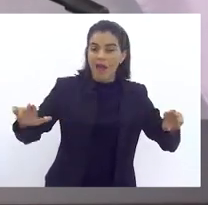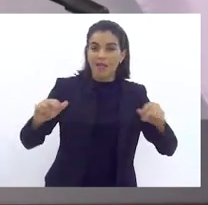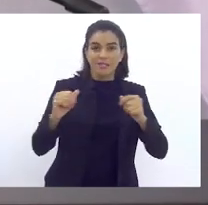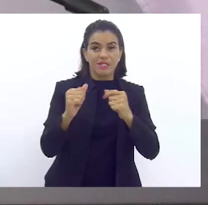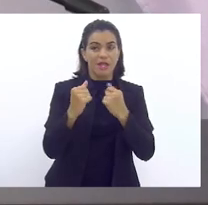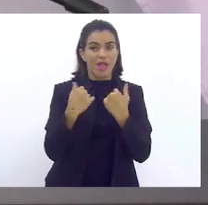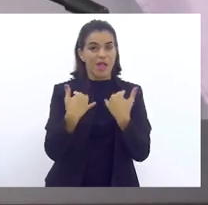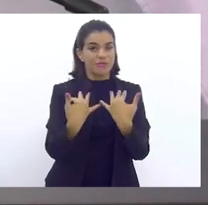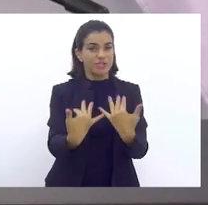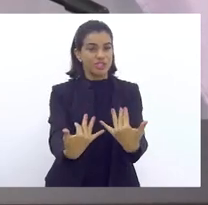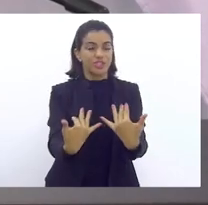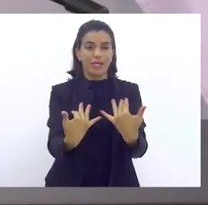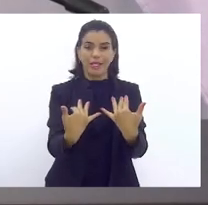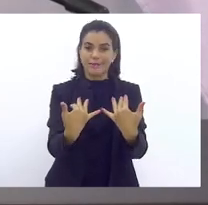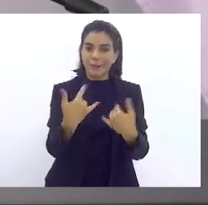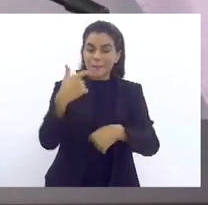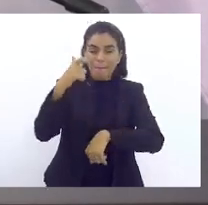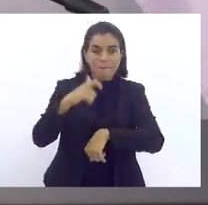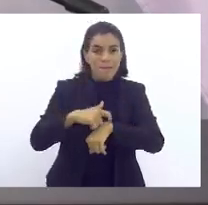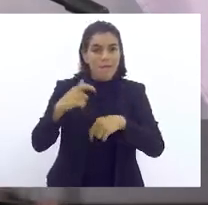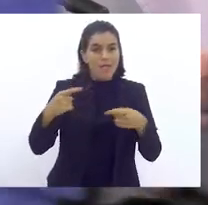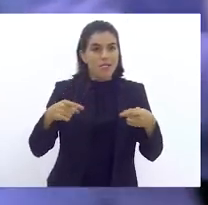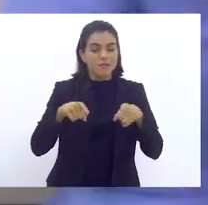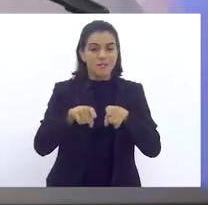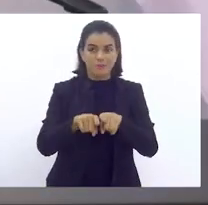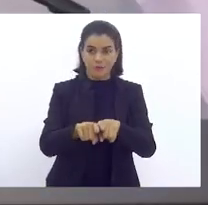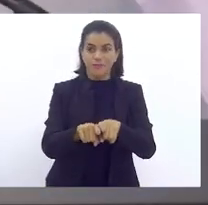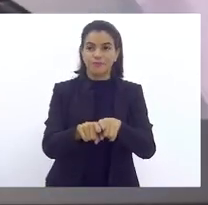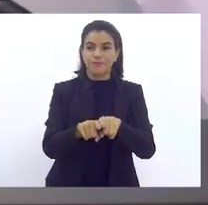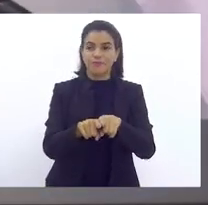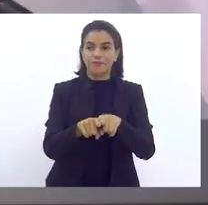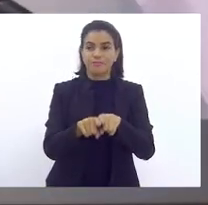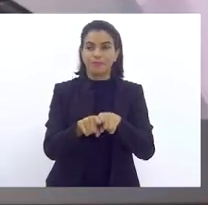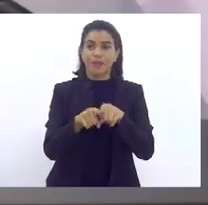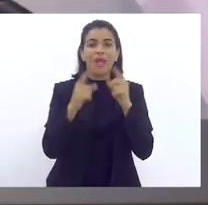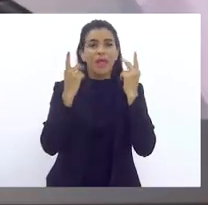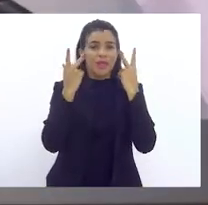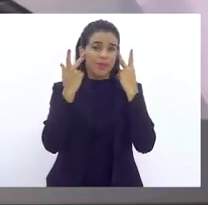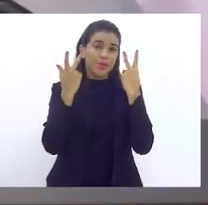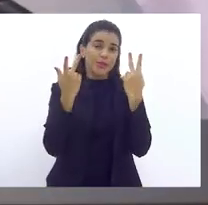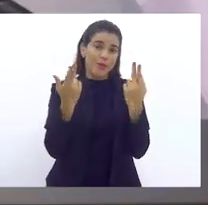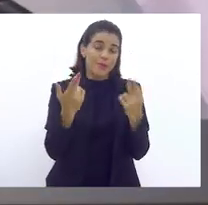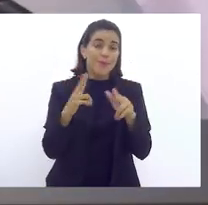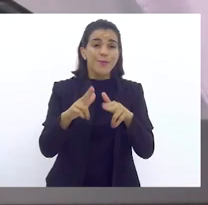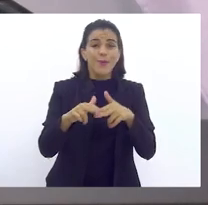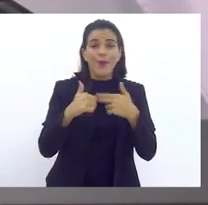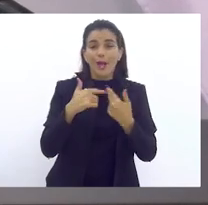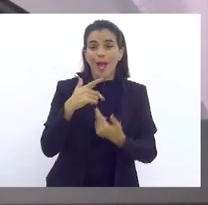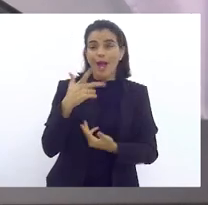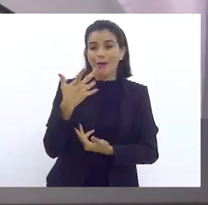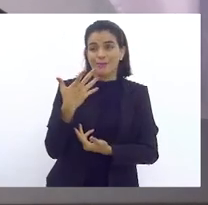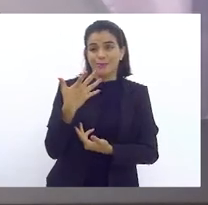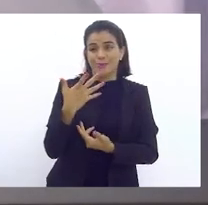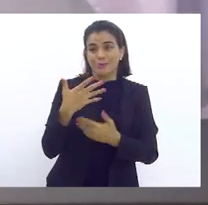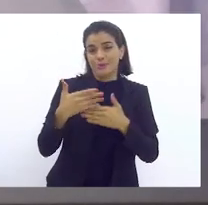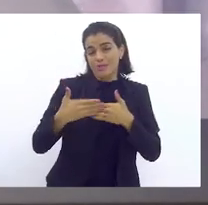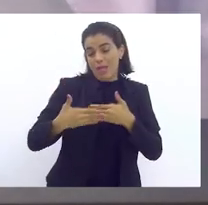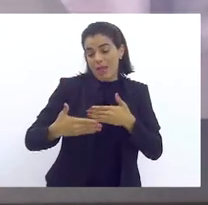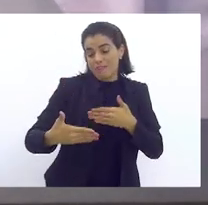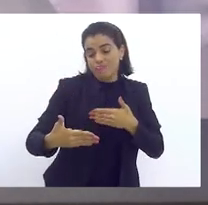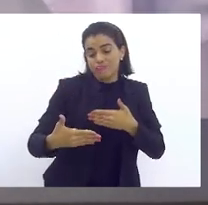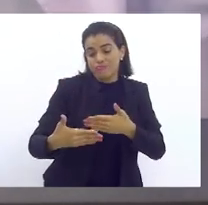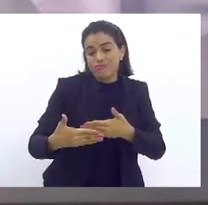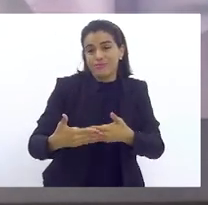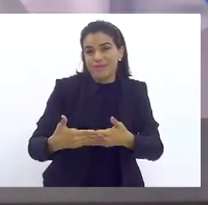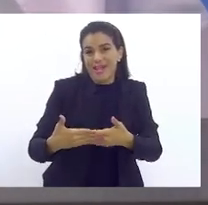acontecendo ao mesmo tempo e isso é normal também diante do fim de semana do Diante